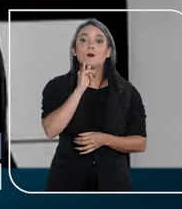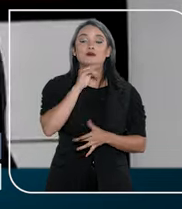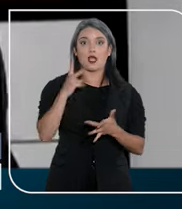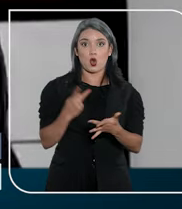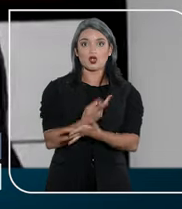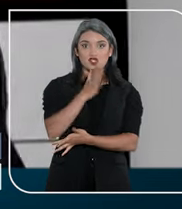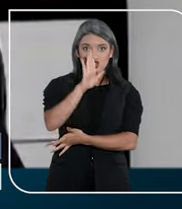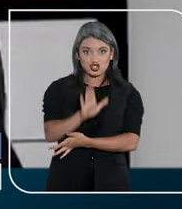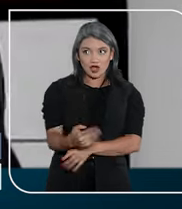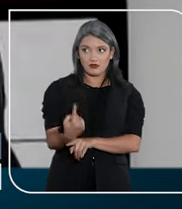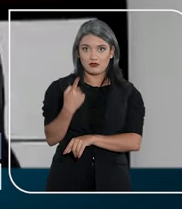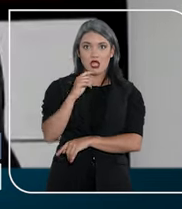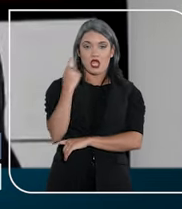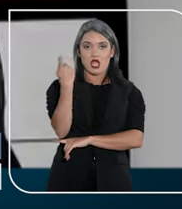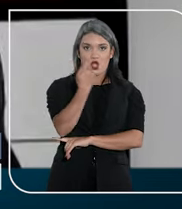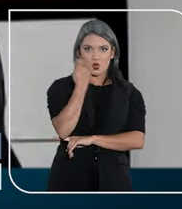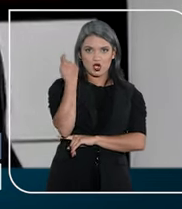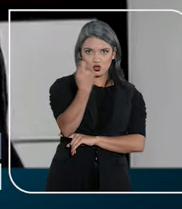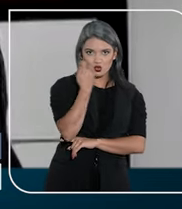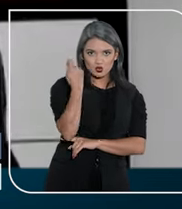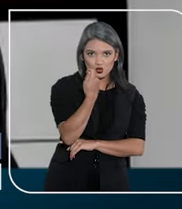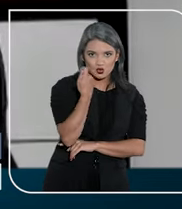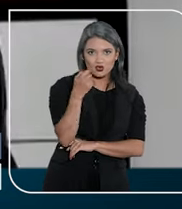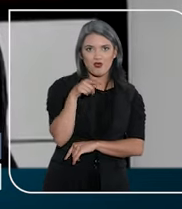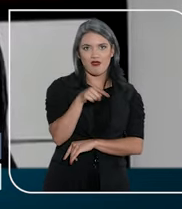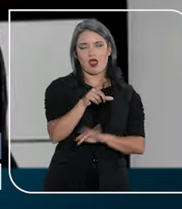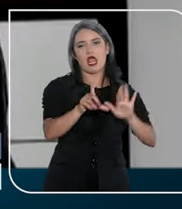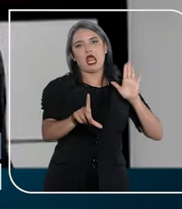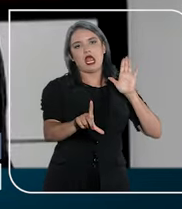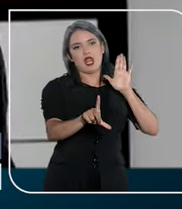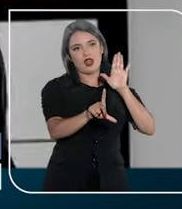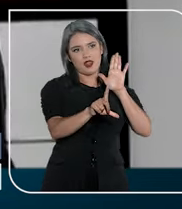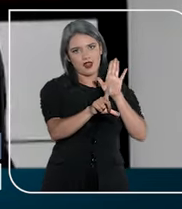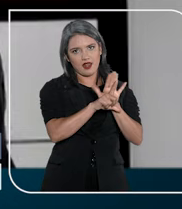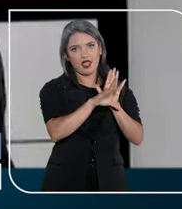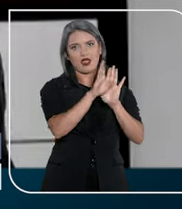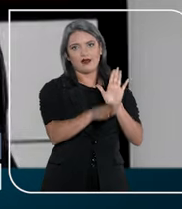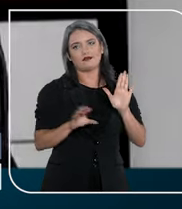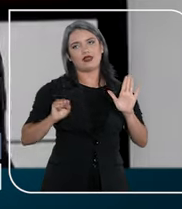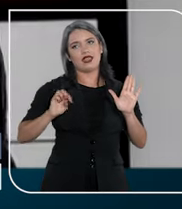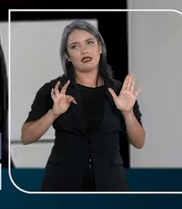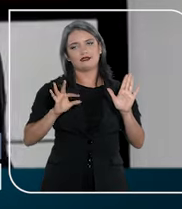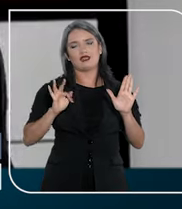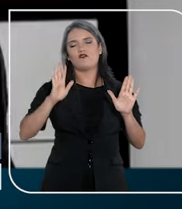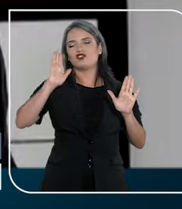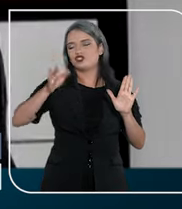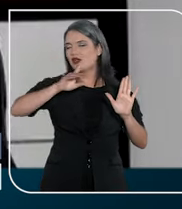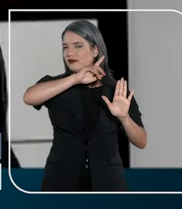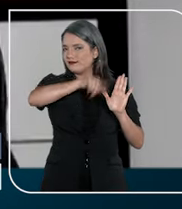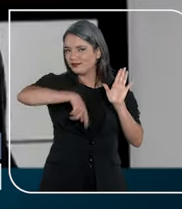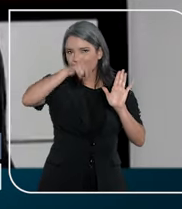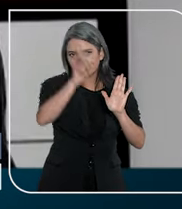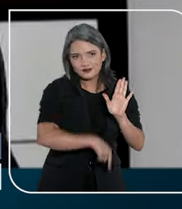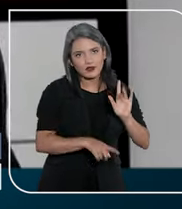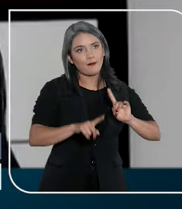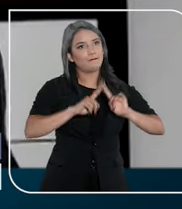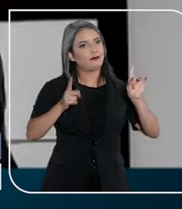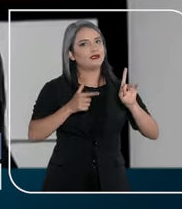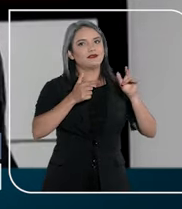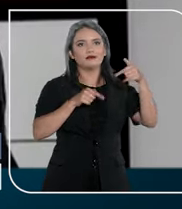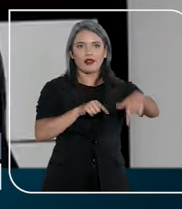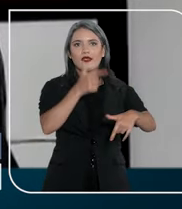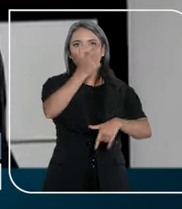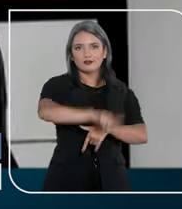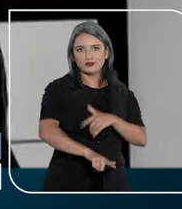Sul. No Rio Grande do Sul nós temos uma legislação que já foi derrubada pelo Supremo algumas vezes, mas o poder público insiste em fazer uma nova lei,